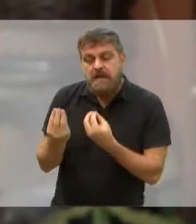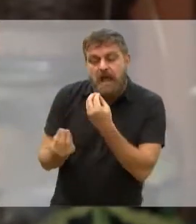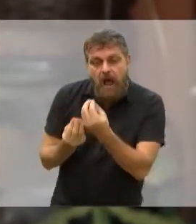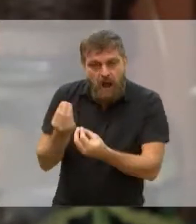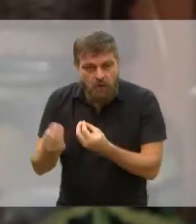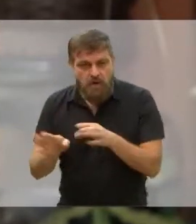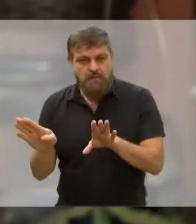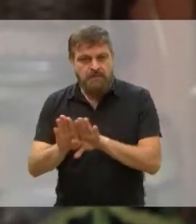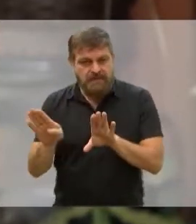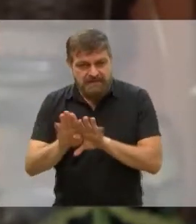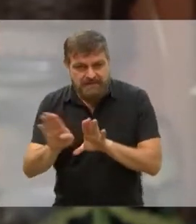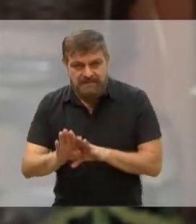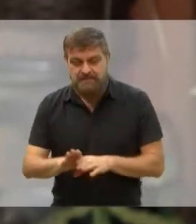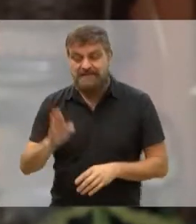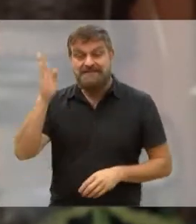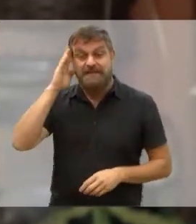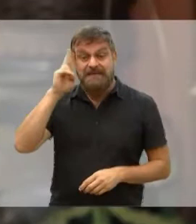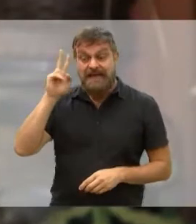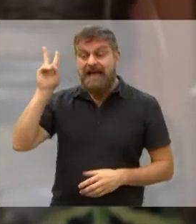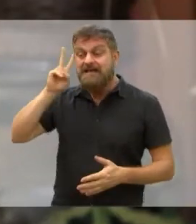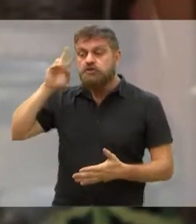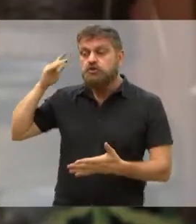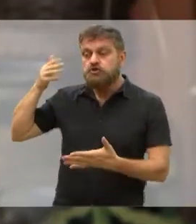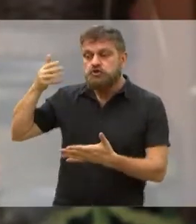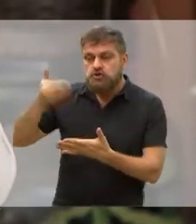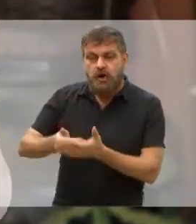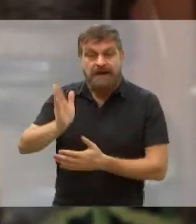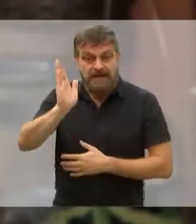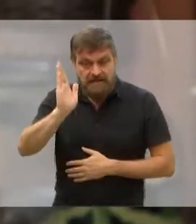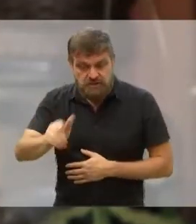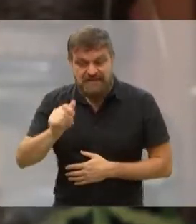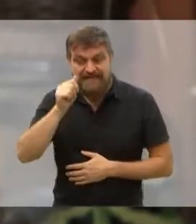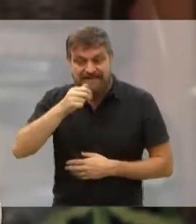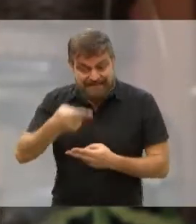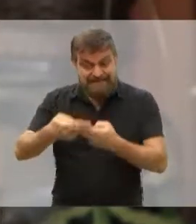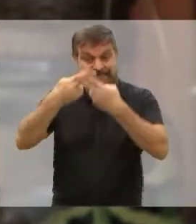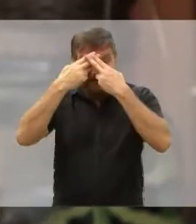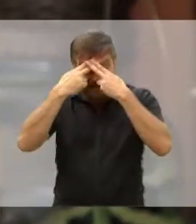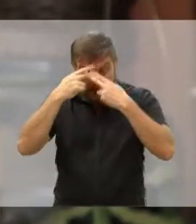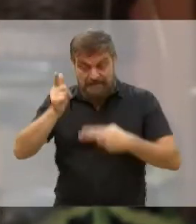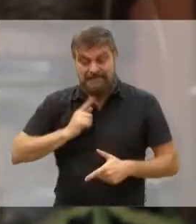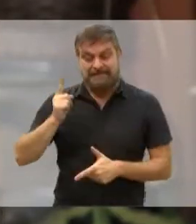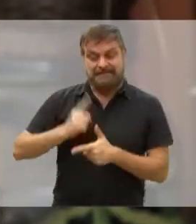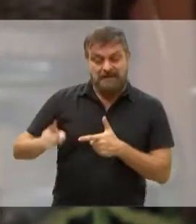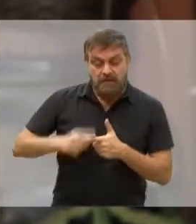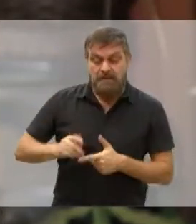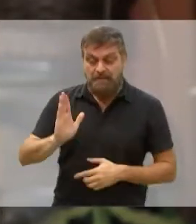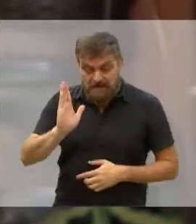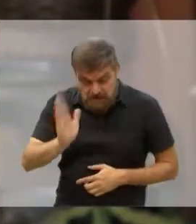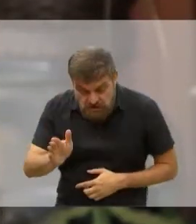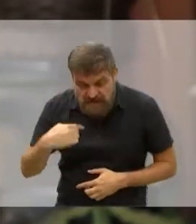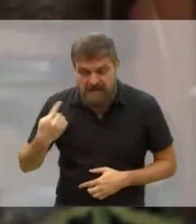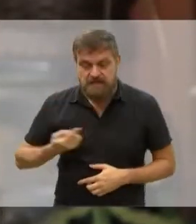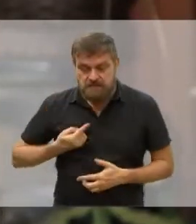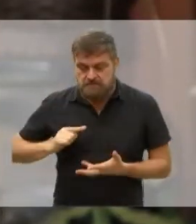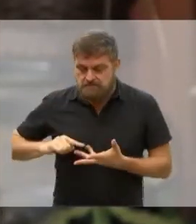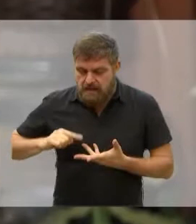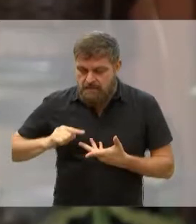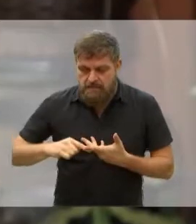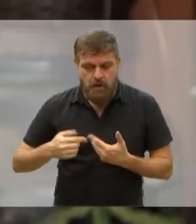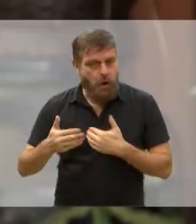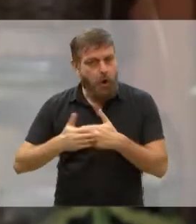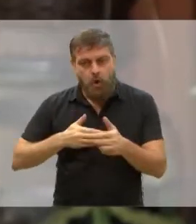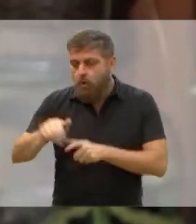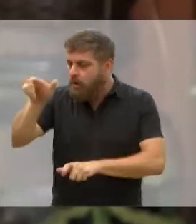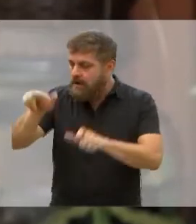constituída, qual é a história que ele tem, se ele já passou por outros dentistas, por outros atendimentos. Isso a gente faz com